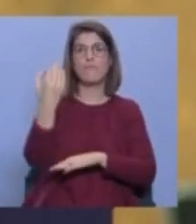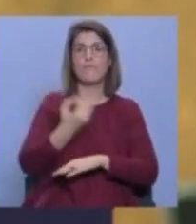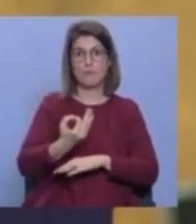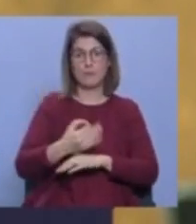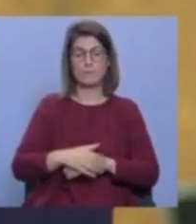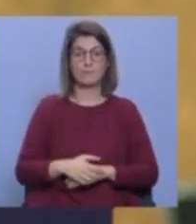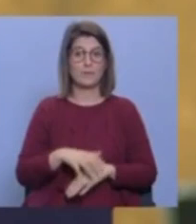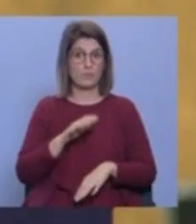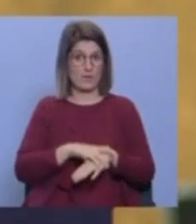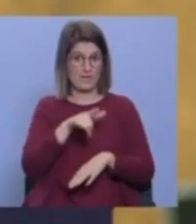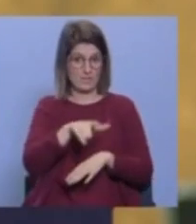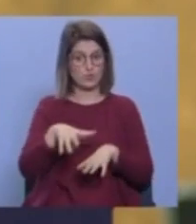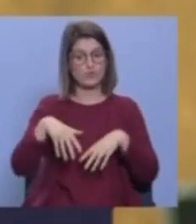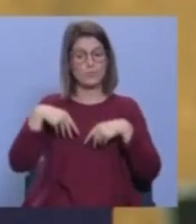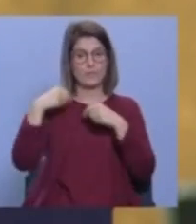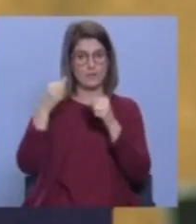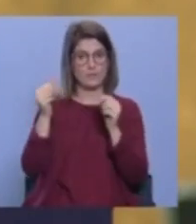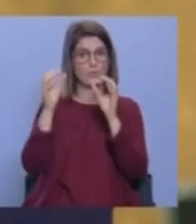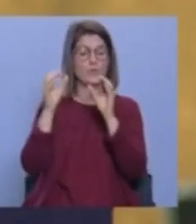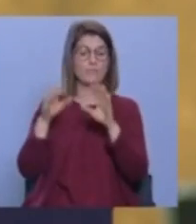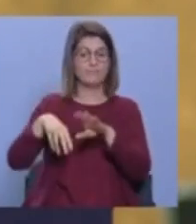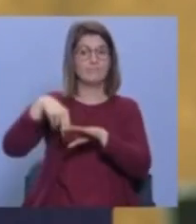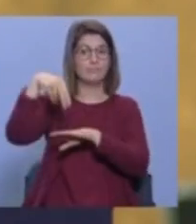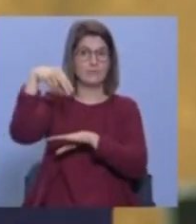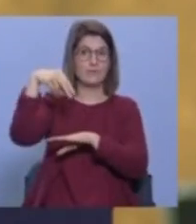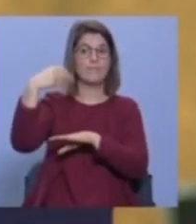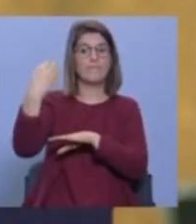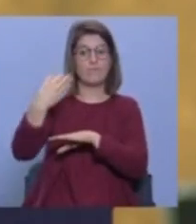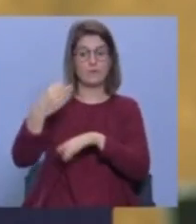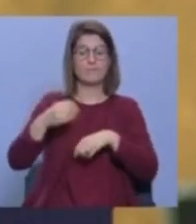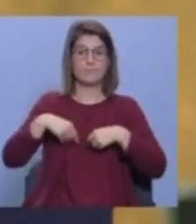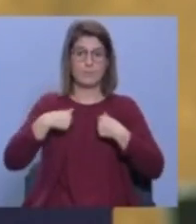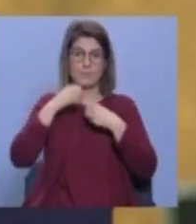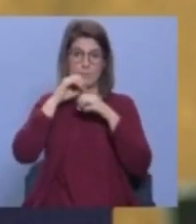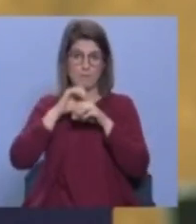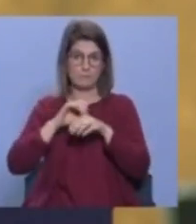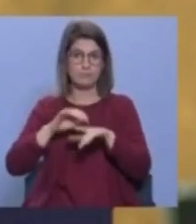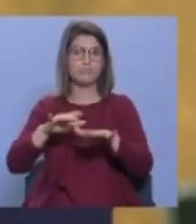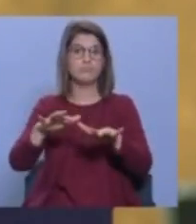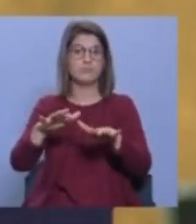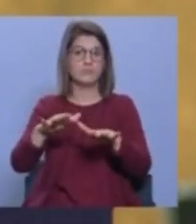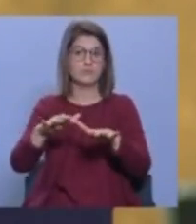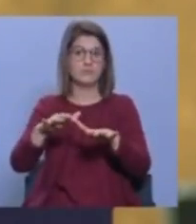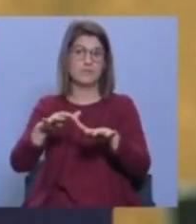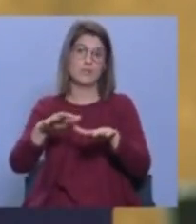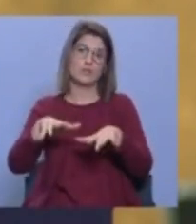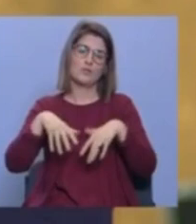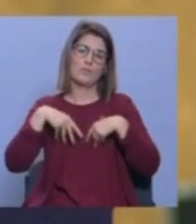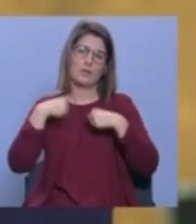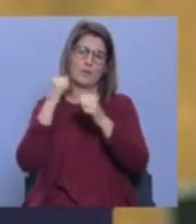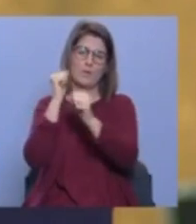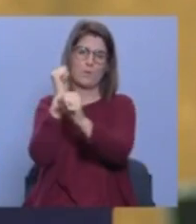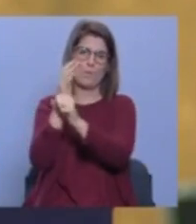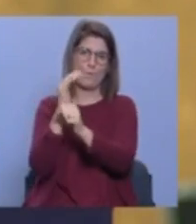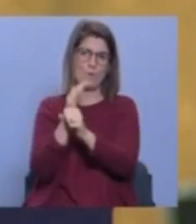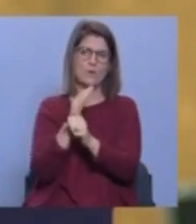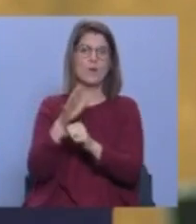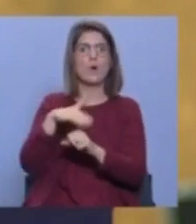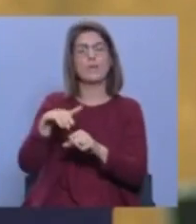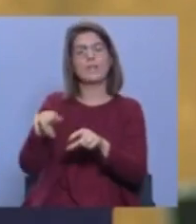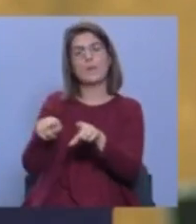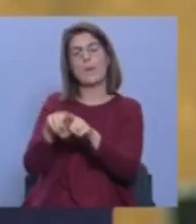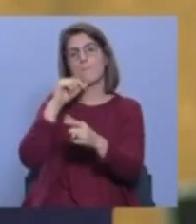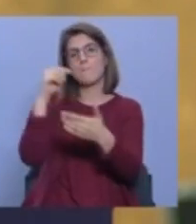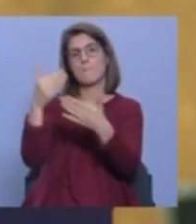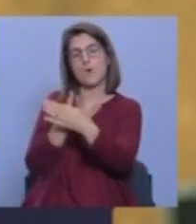Foi por este Espírito que ele foi pregar aos espíritos que estavam na prisão da